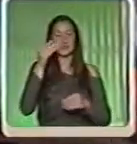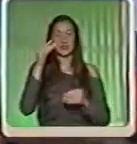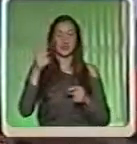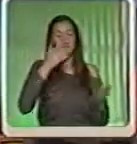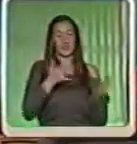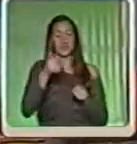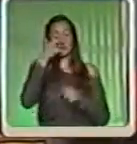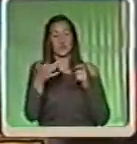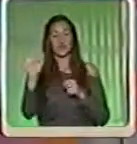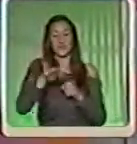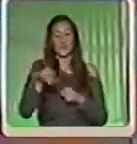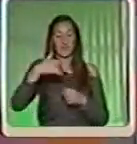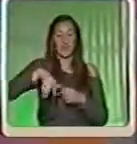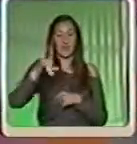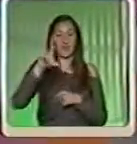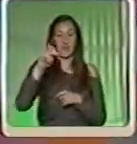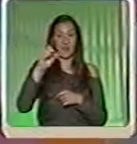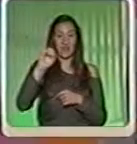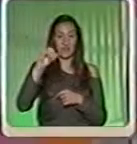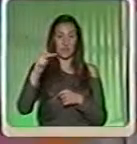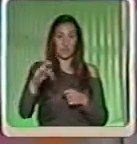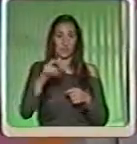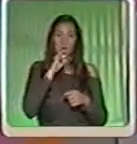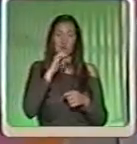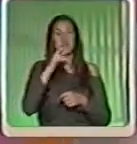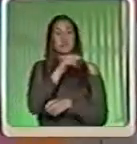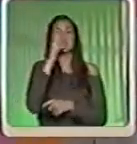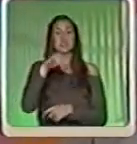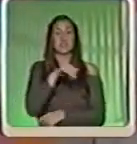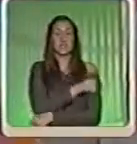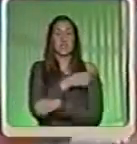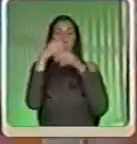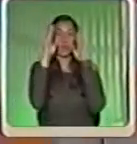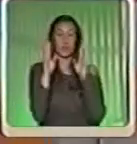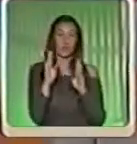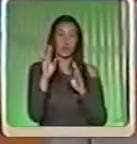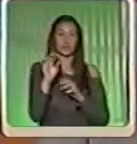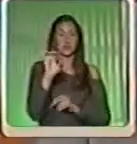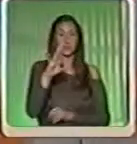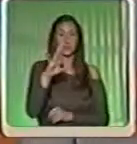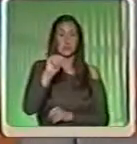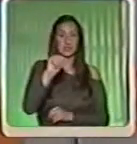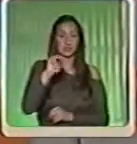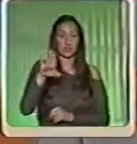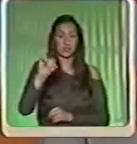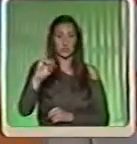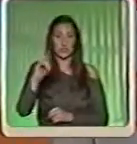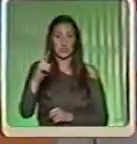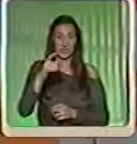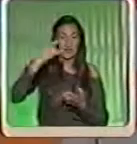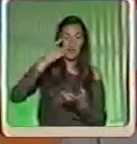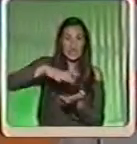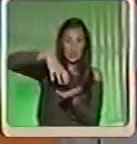a partir de quinta-feira, de 26, podemos visitar no Convento de São José. É fácil descobrir, porque a torre do convento é um dos ex-libres da